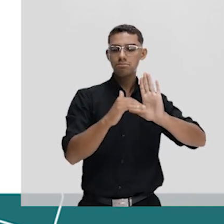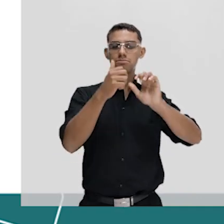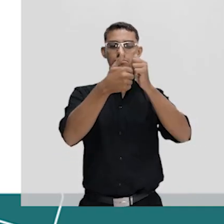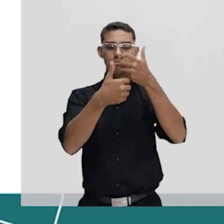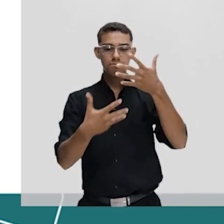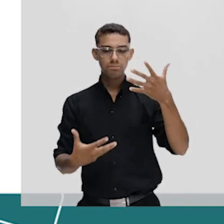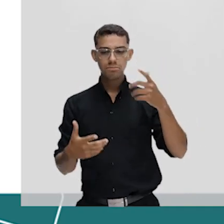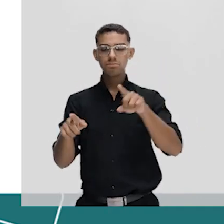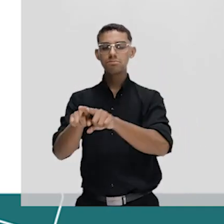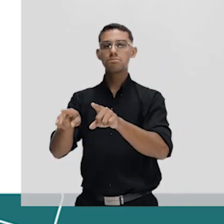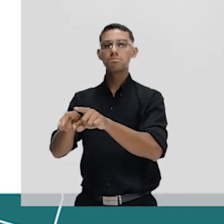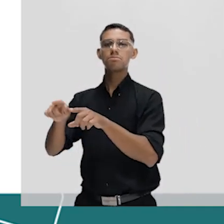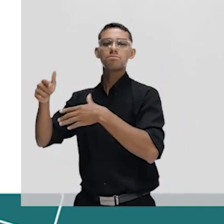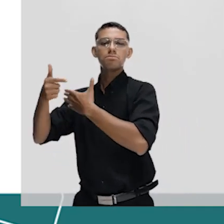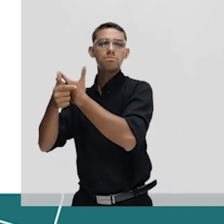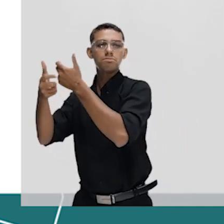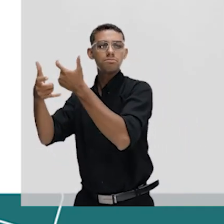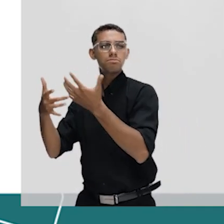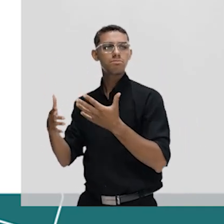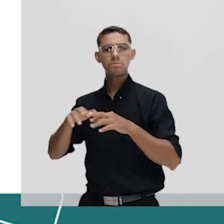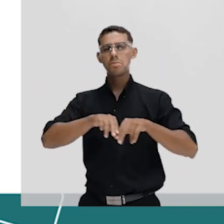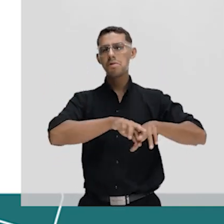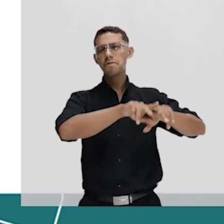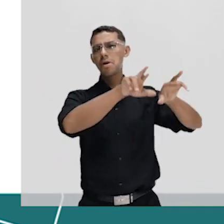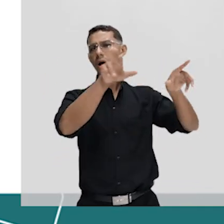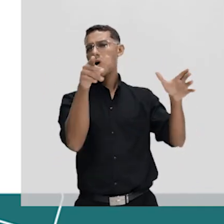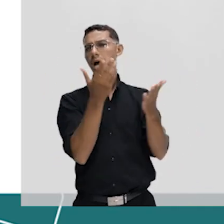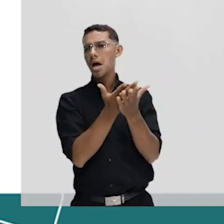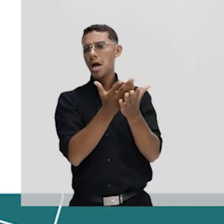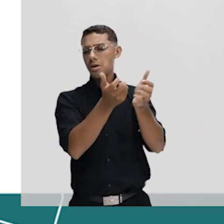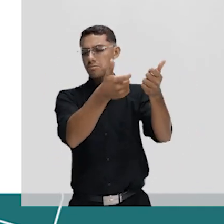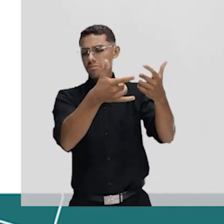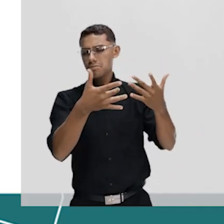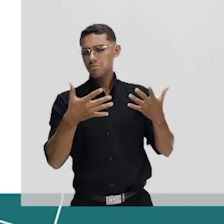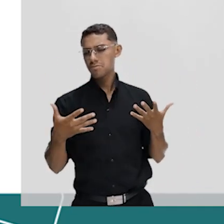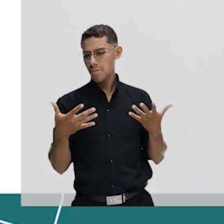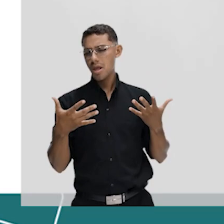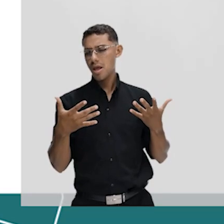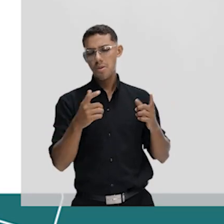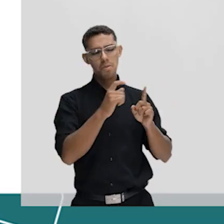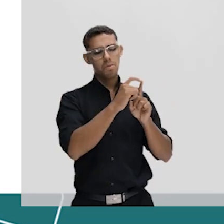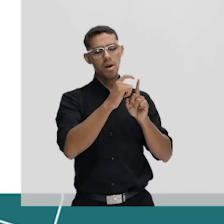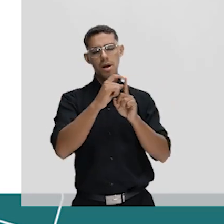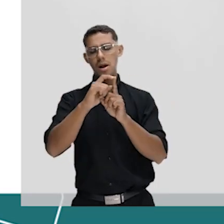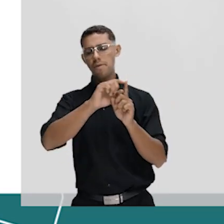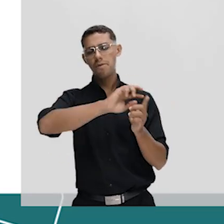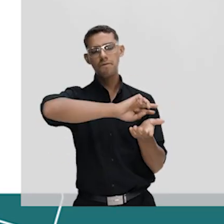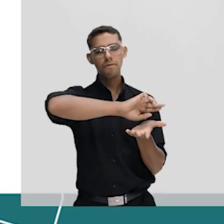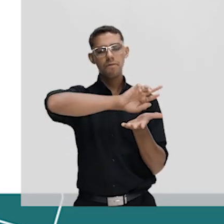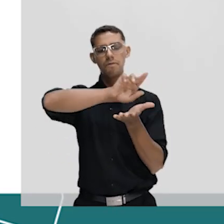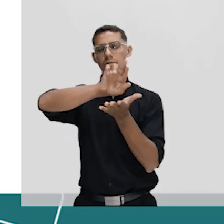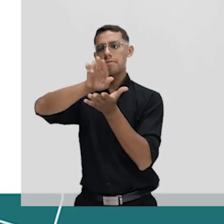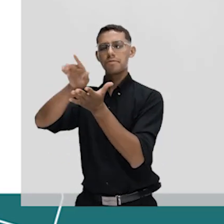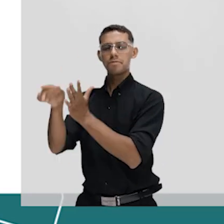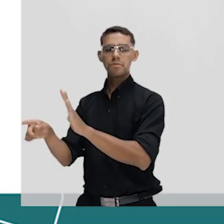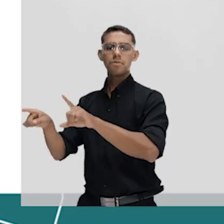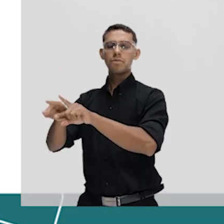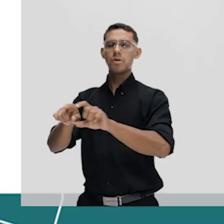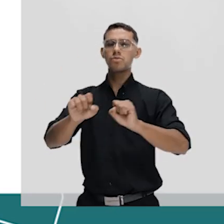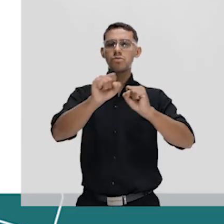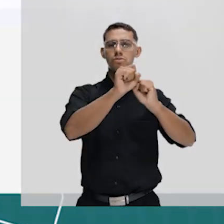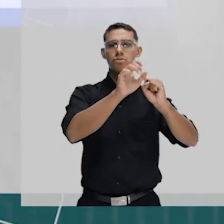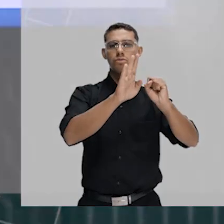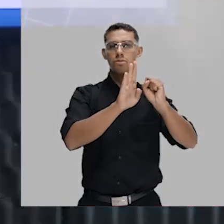vão ver que tem uma série de aulas falando já sobre as classes de palavras variáveis. Nós já vimos os substantivos, nós já vimos